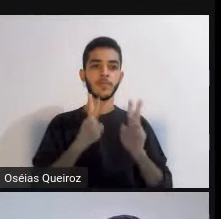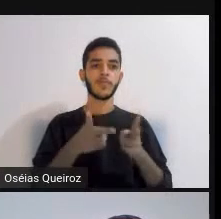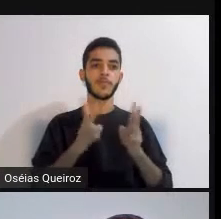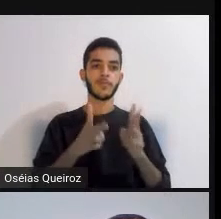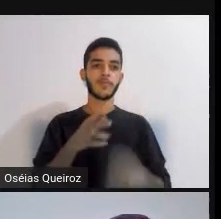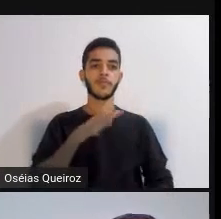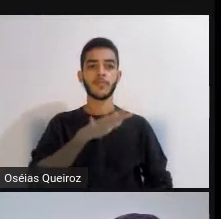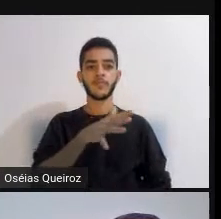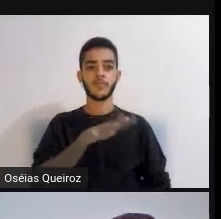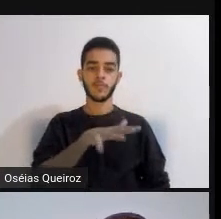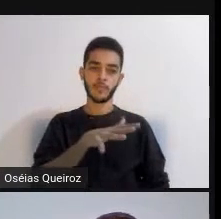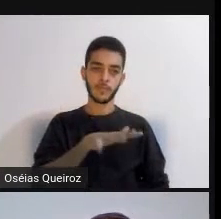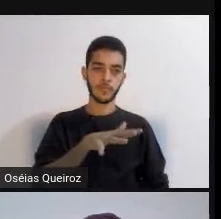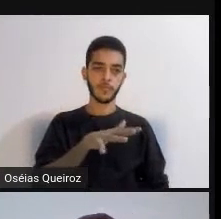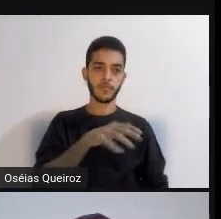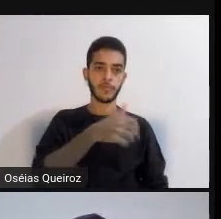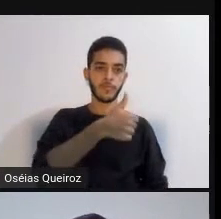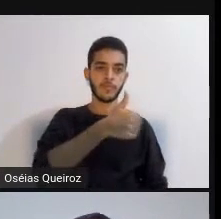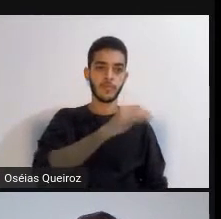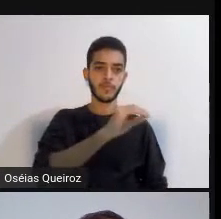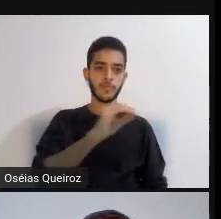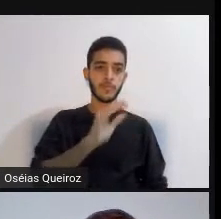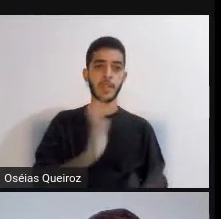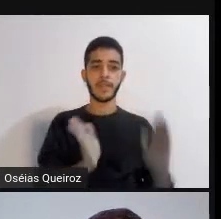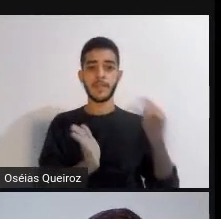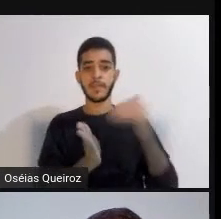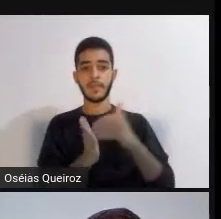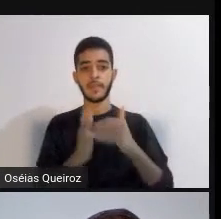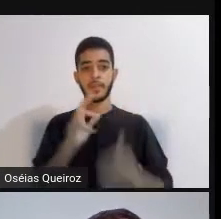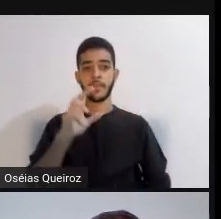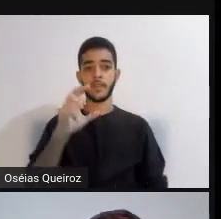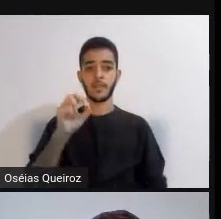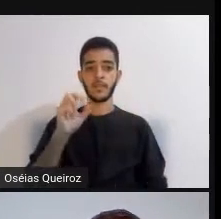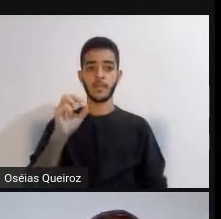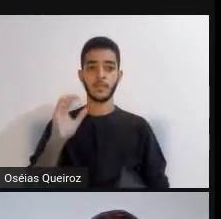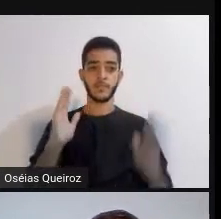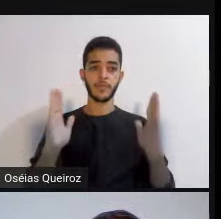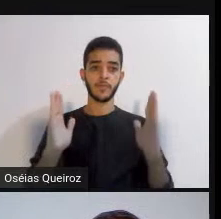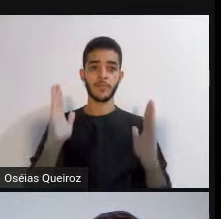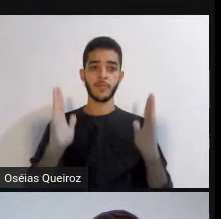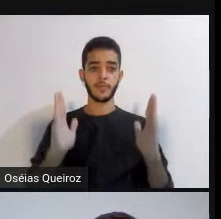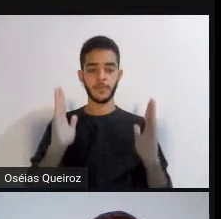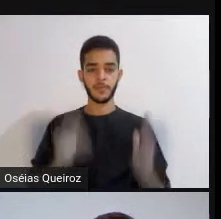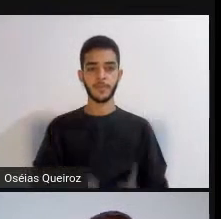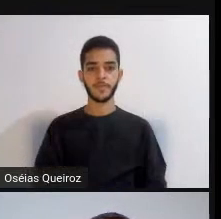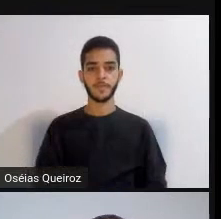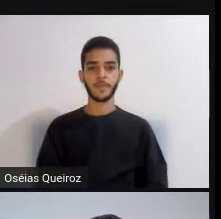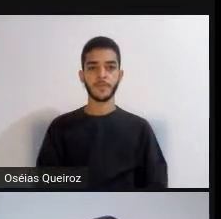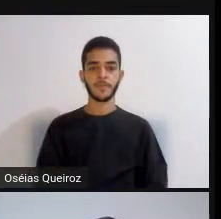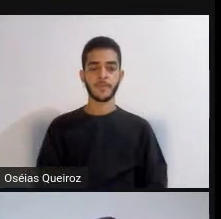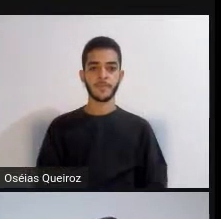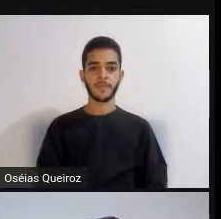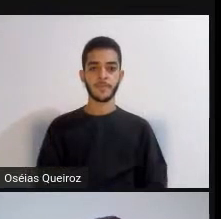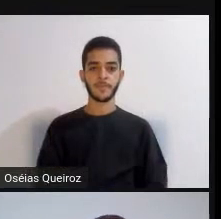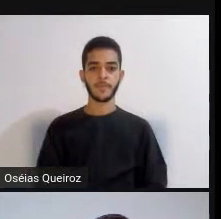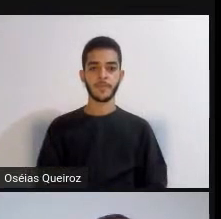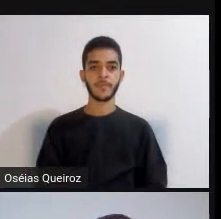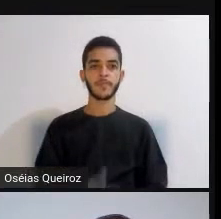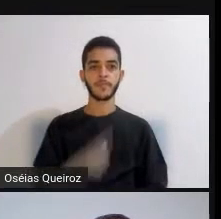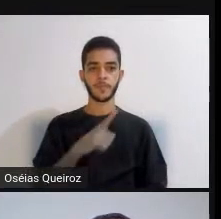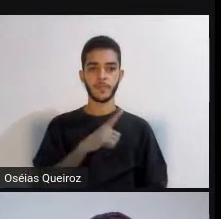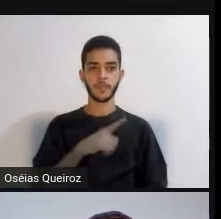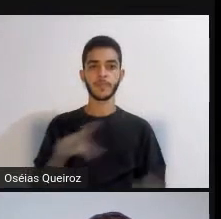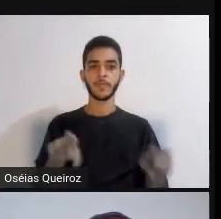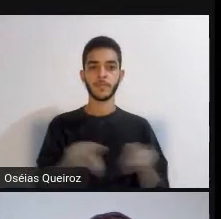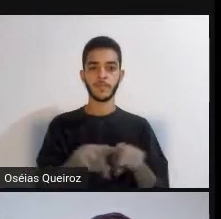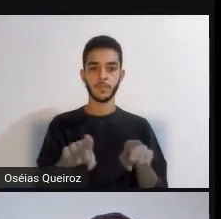ia de 100 a 500 micrômetros, na sua grande maioria. Aqui nós temos um outro